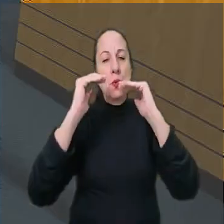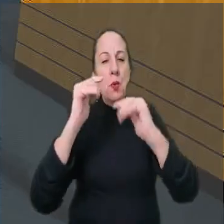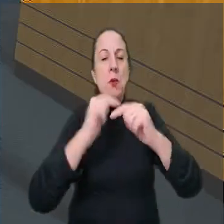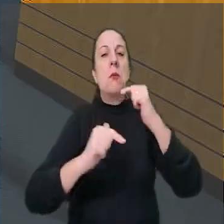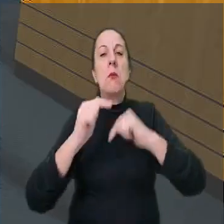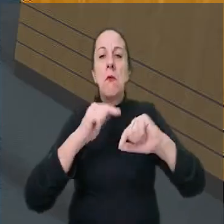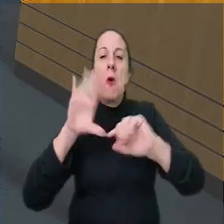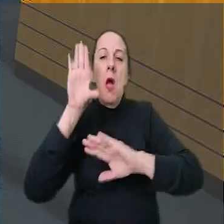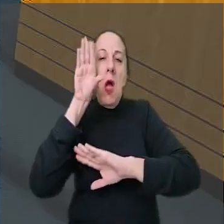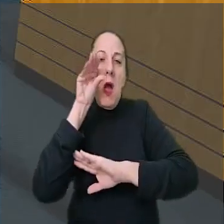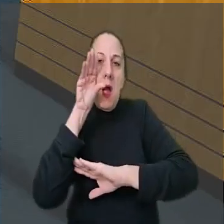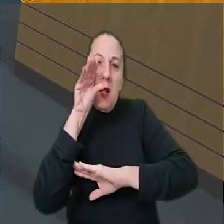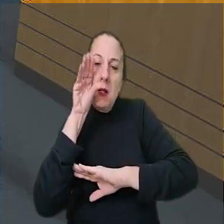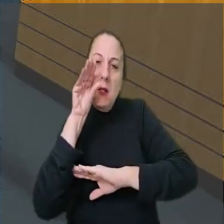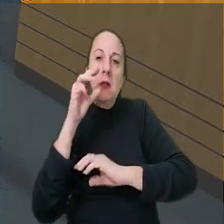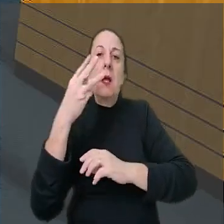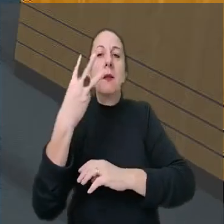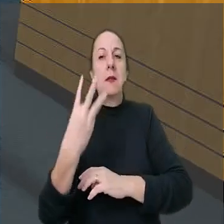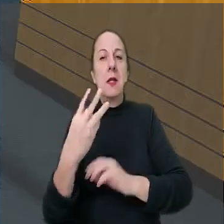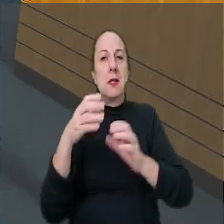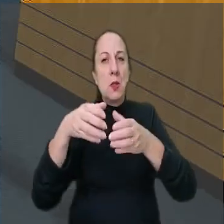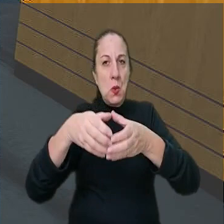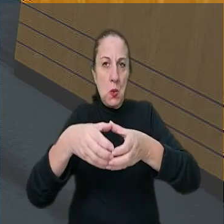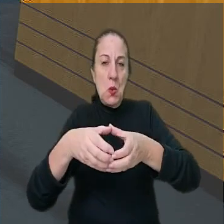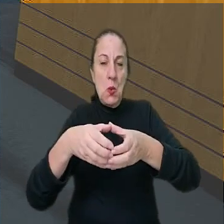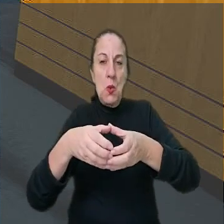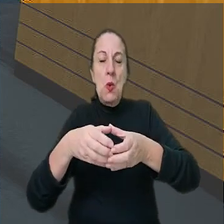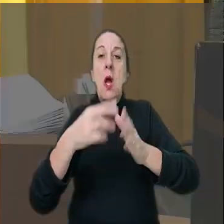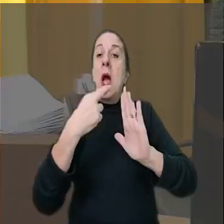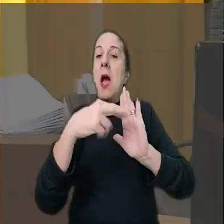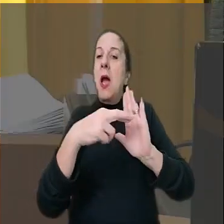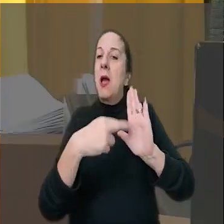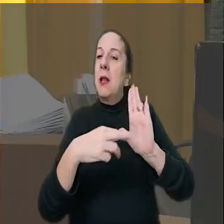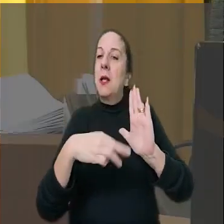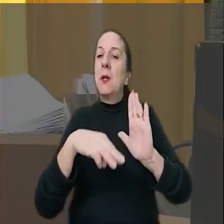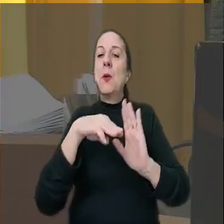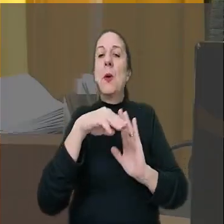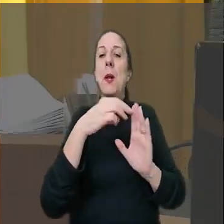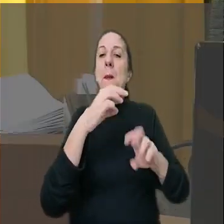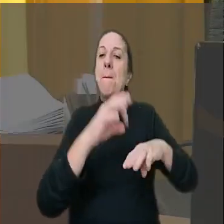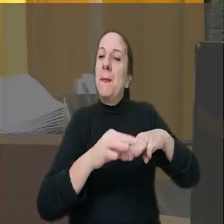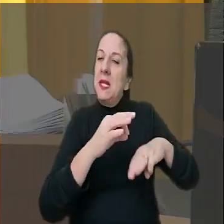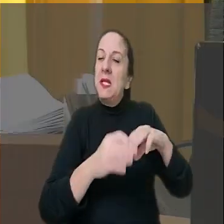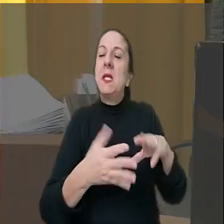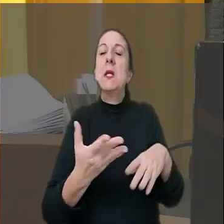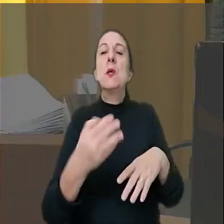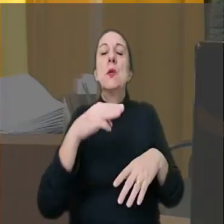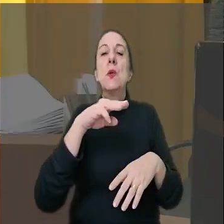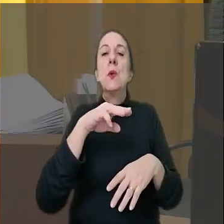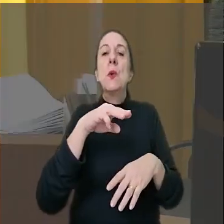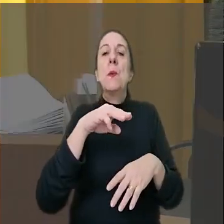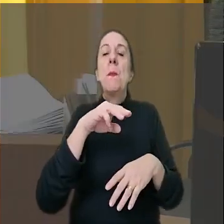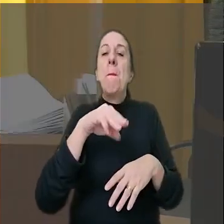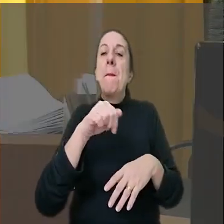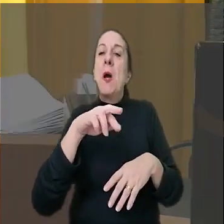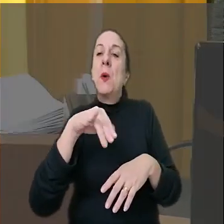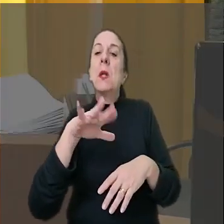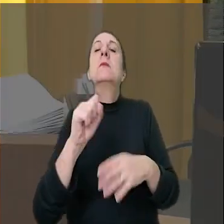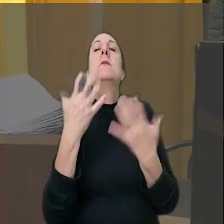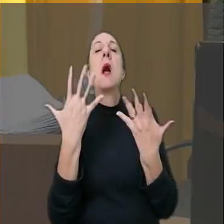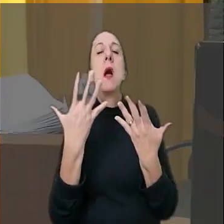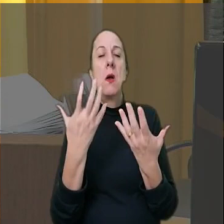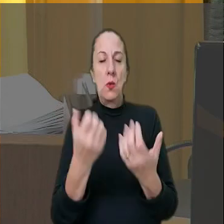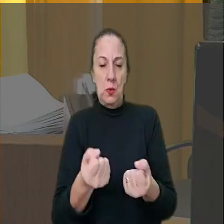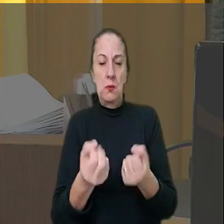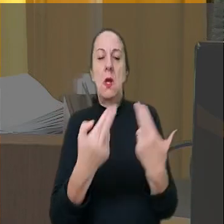O caso foi analisado pela terceira turma. Segundo o relator, ministro Maurício Godinho Delgado, a situação autoriza